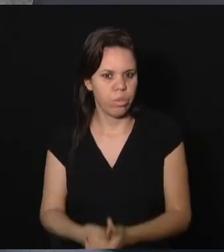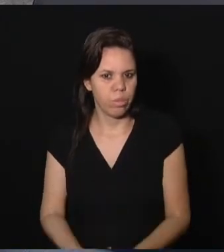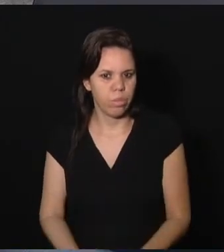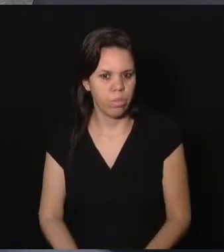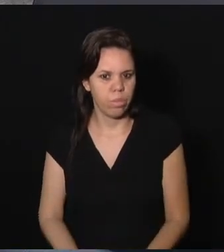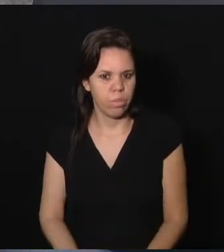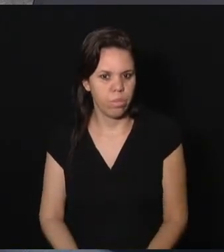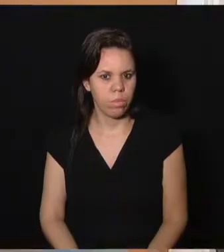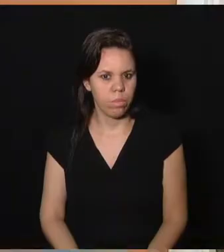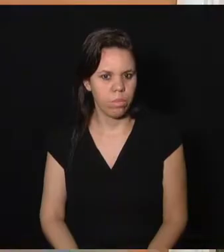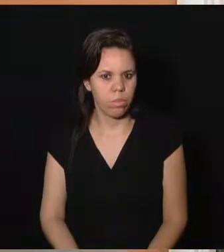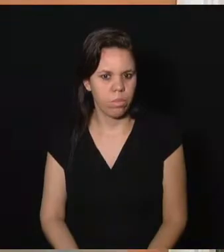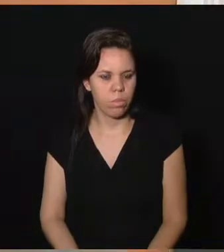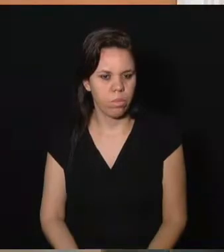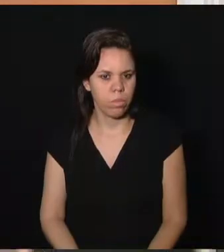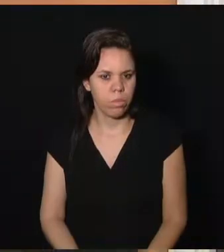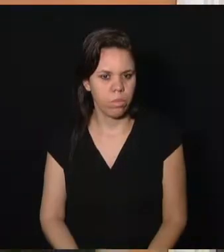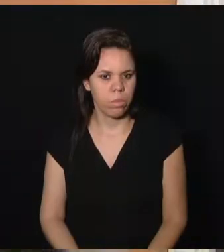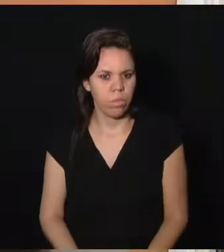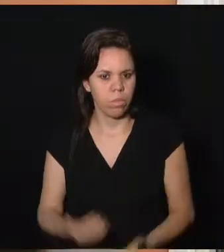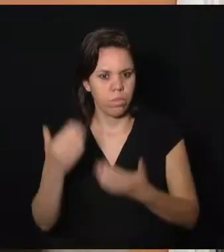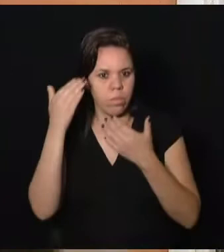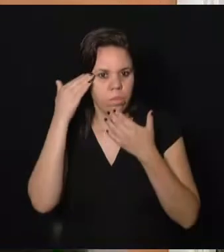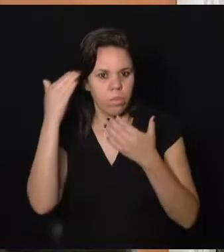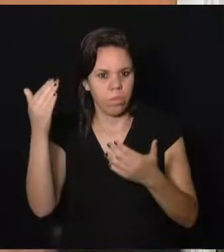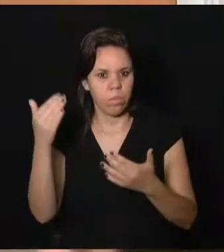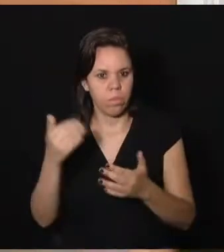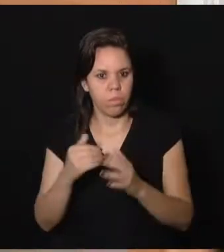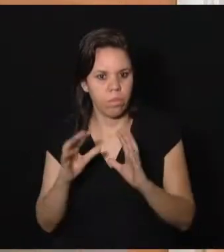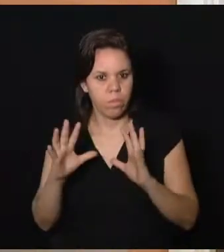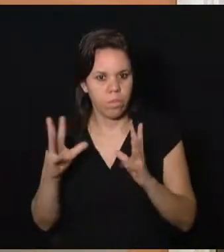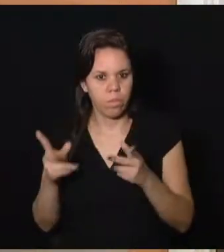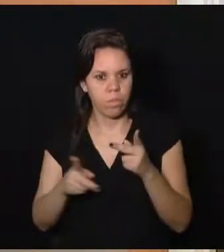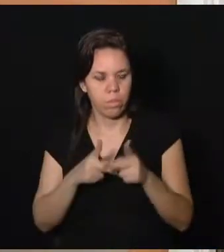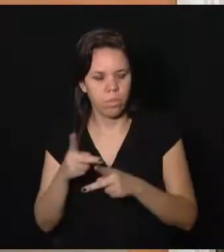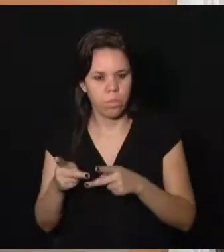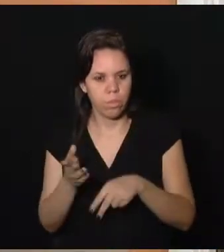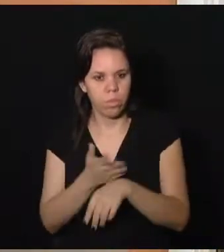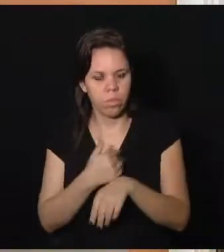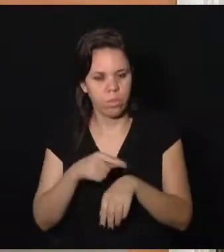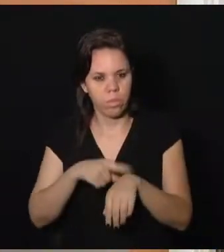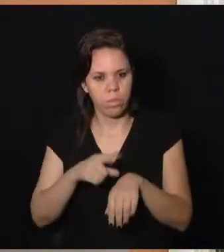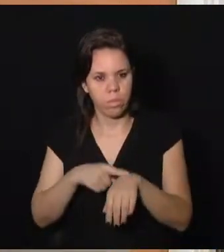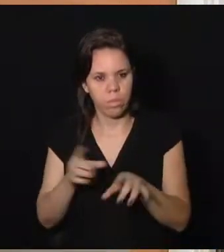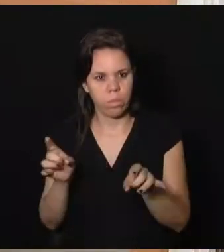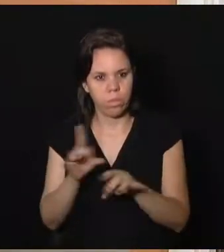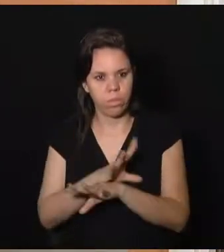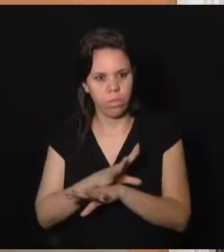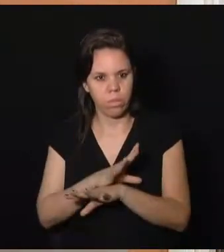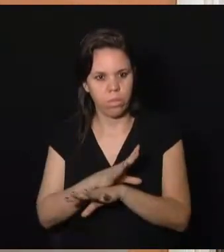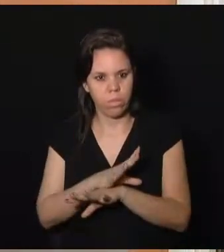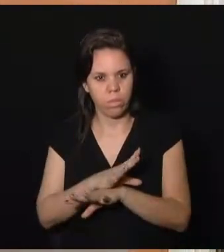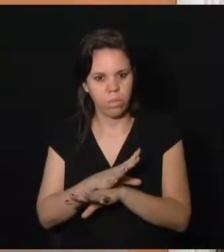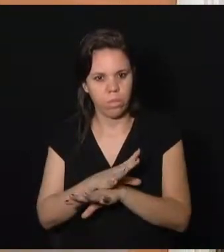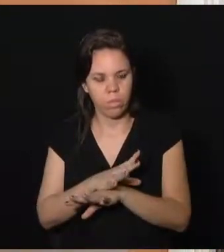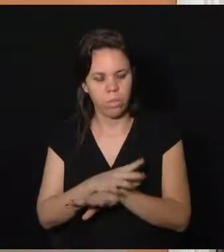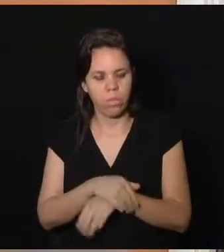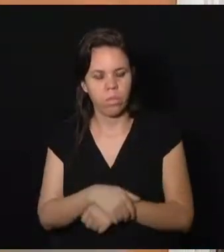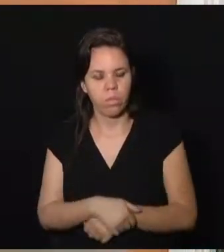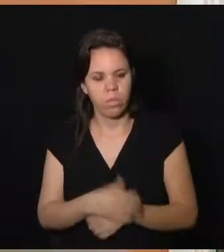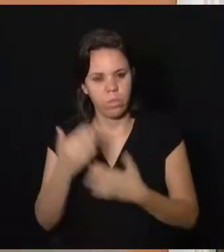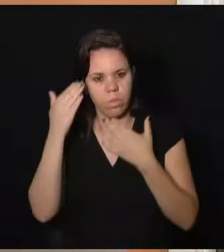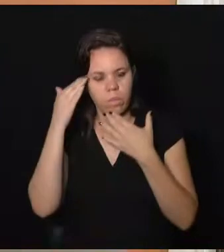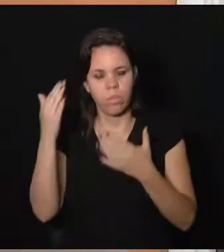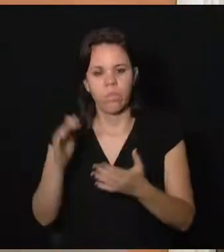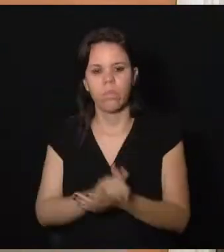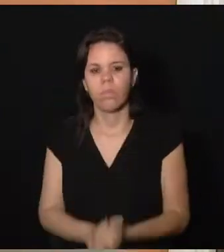isso. Muito obrigado pelo adiantado da hora. Eu já tenho que encaminhar para o nosso encerramento.